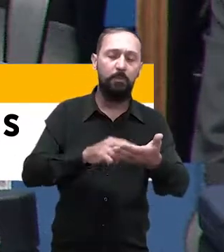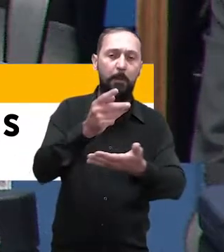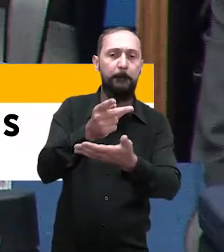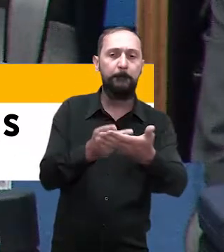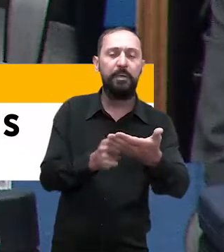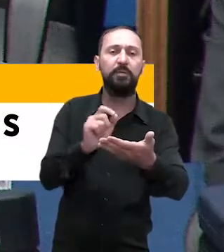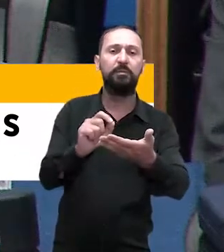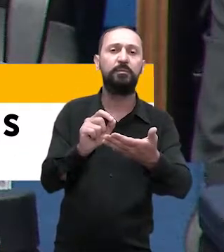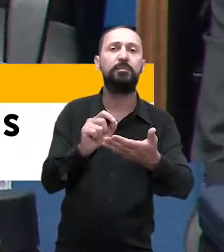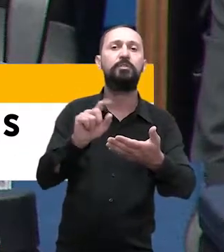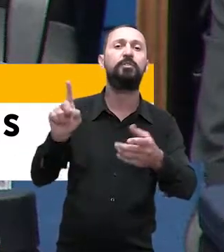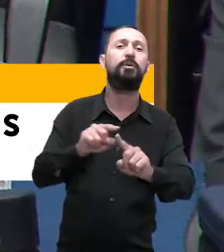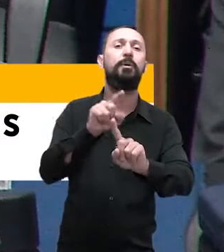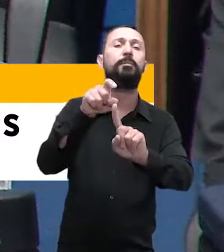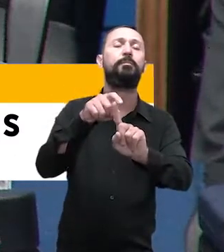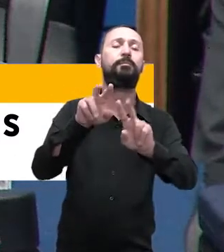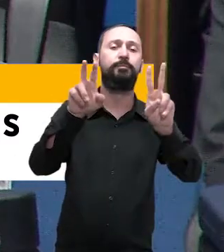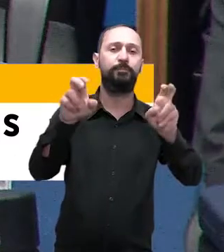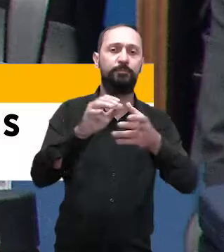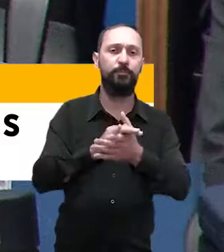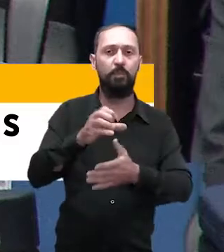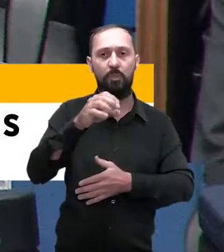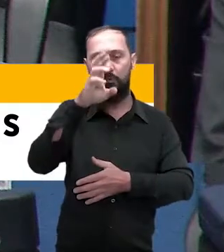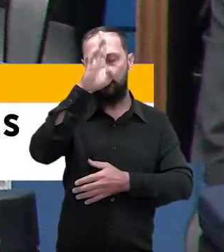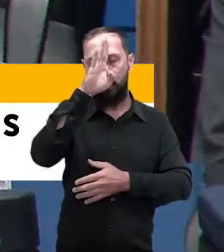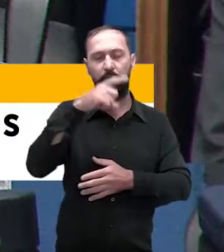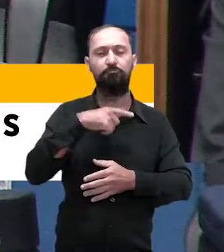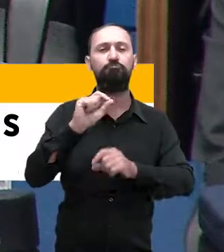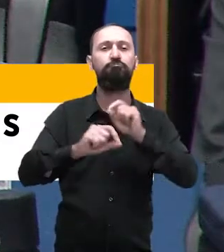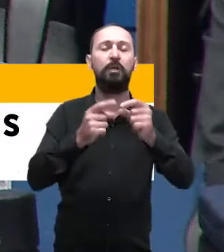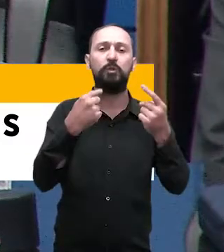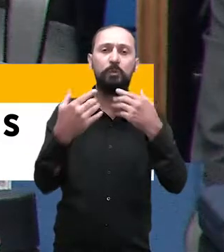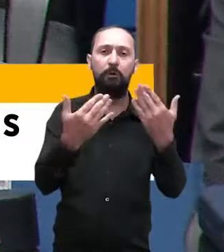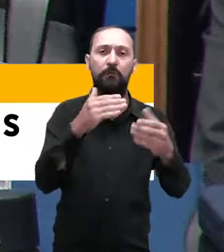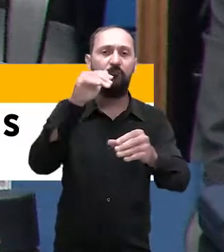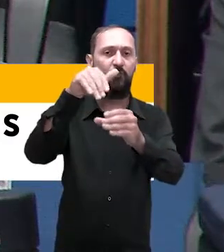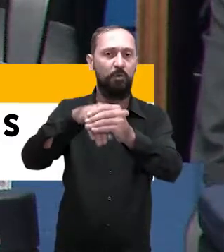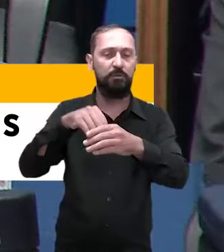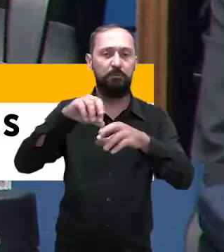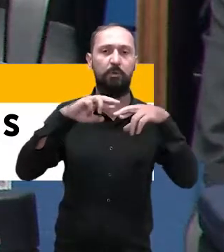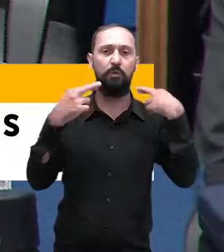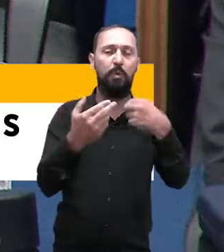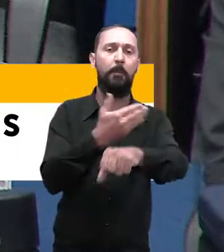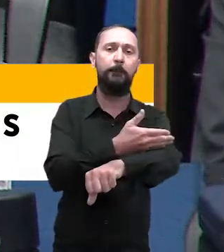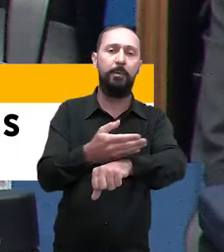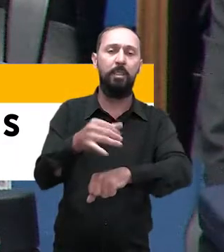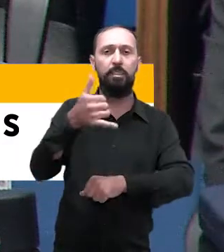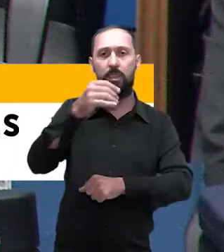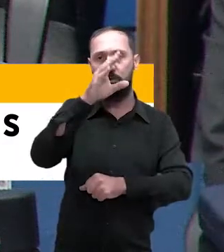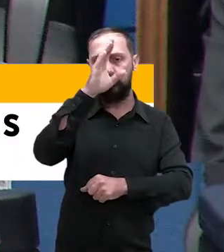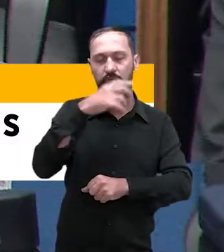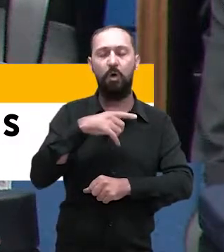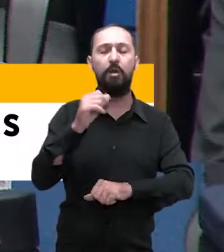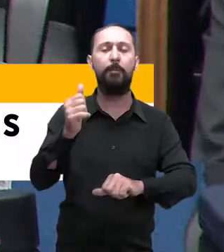emissões de relatórios e pareceres de comissão de mérito. 9 horas, sessão ordinária, segunda discussão e votação em plenário. 10 horas,